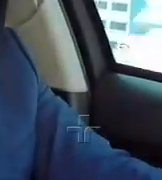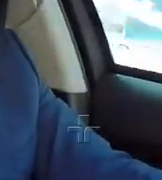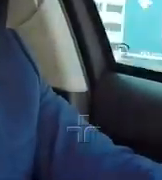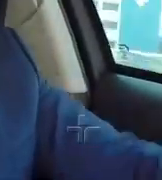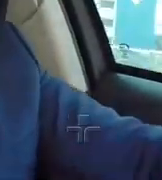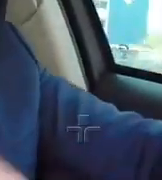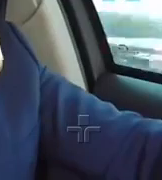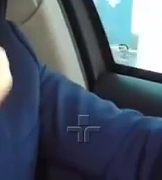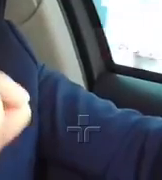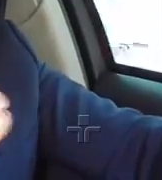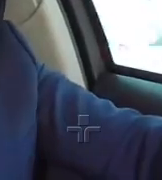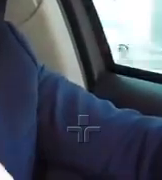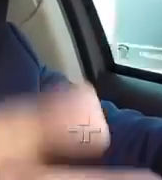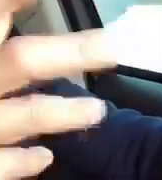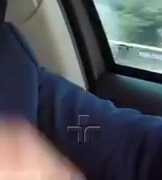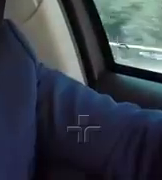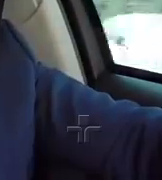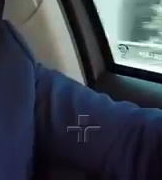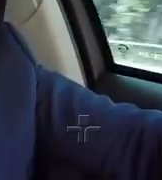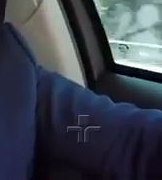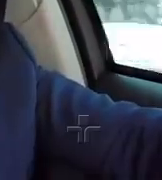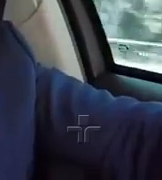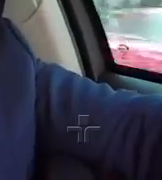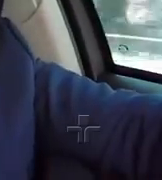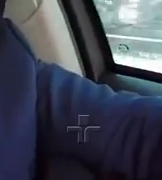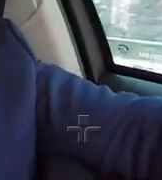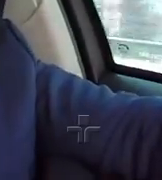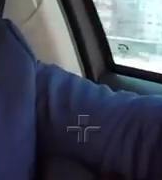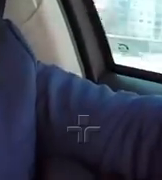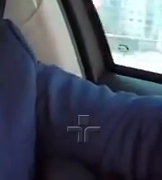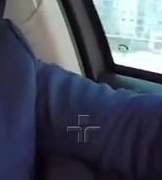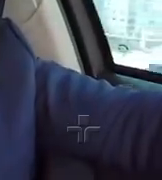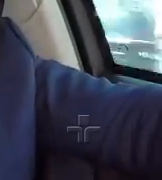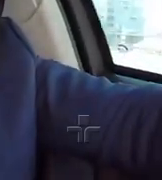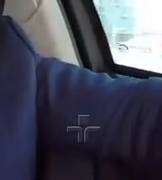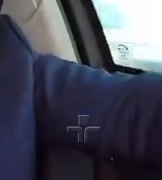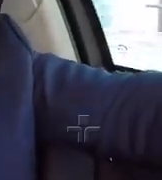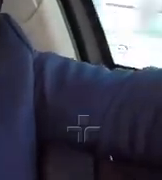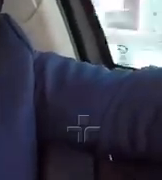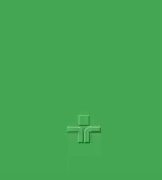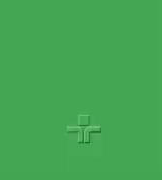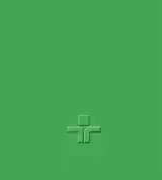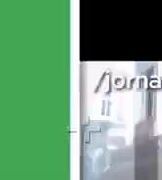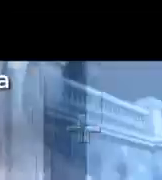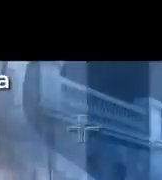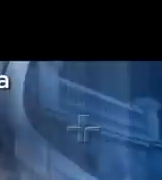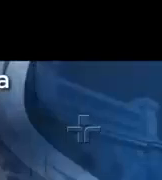youtube.com/TV Cultura e marque lá o sininho para você receber as nossas notificações. Até já!